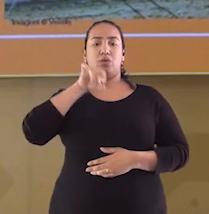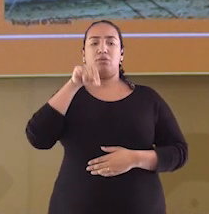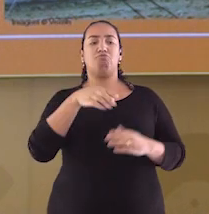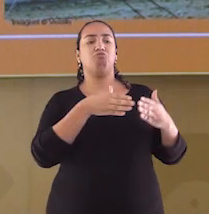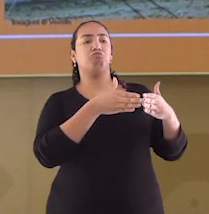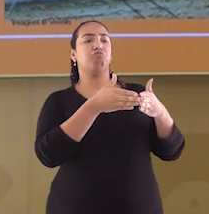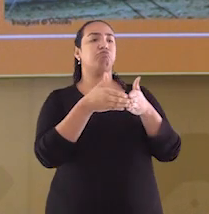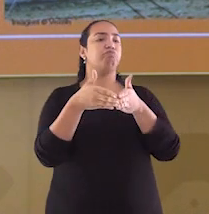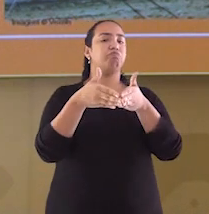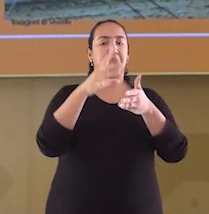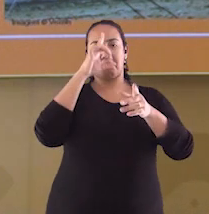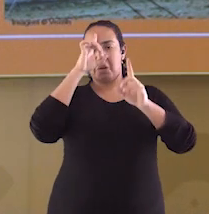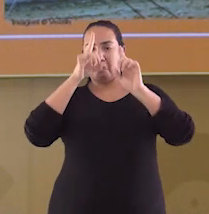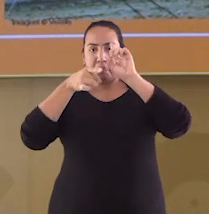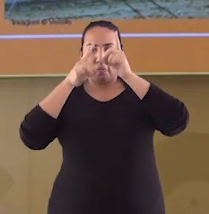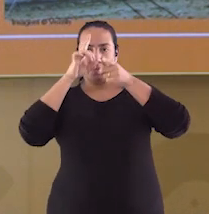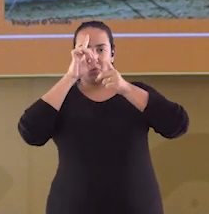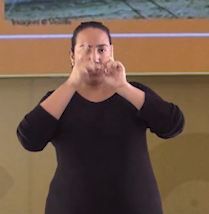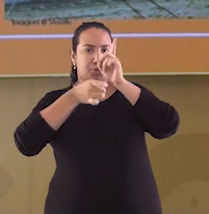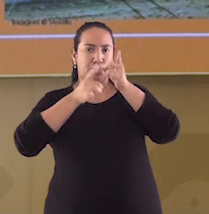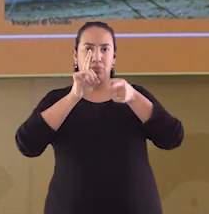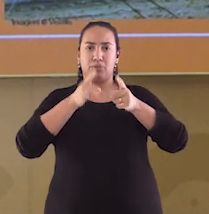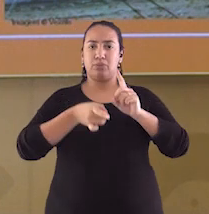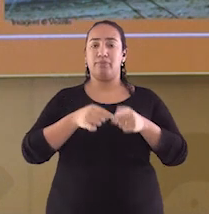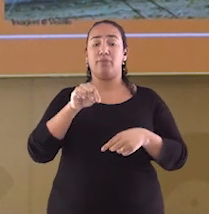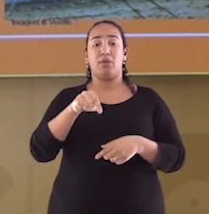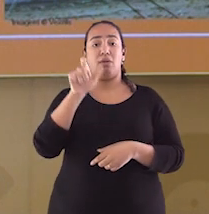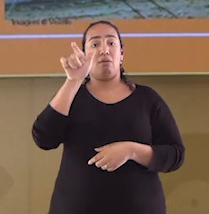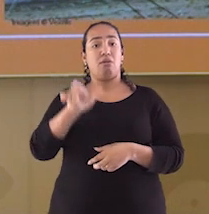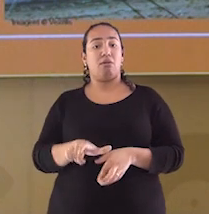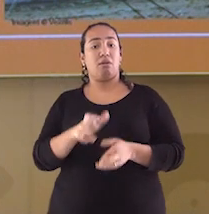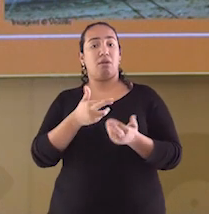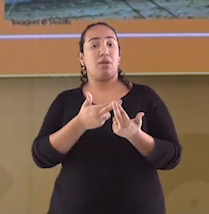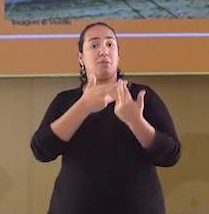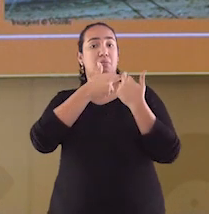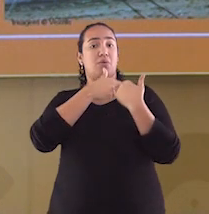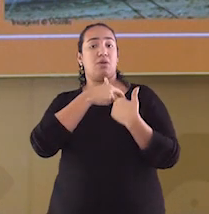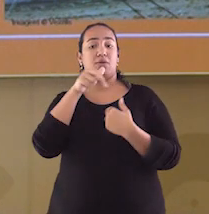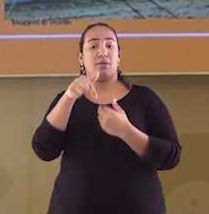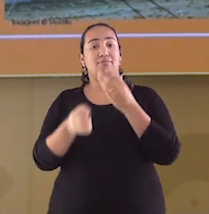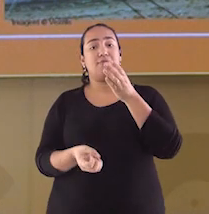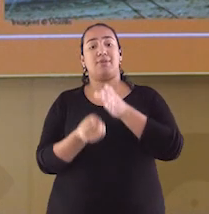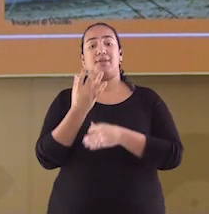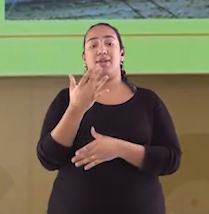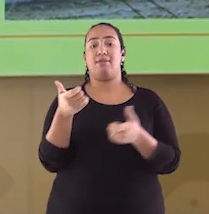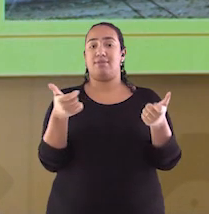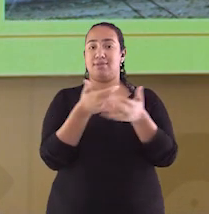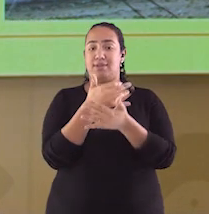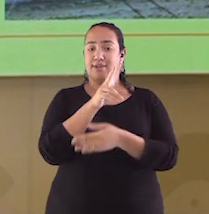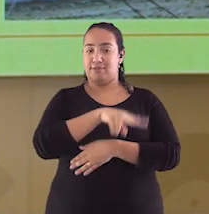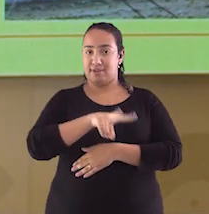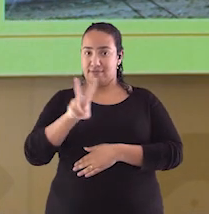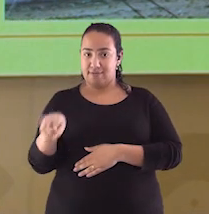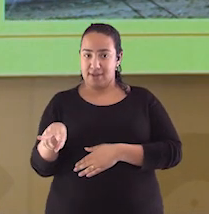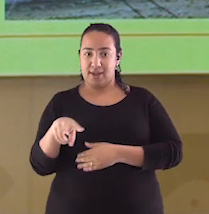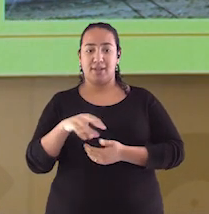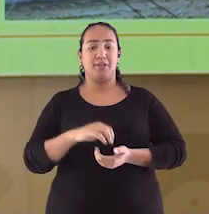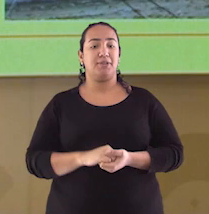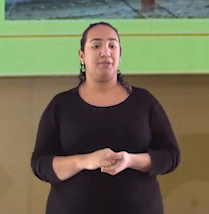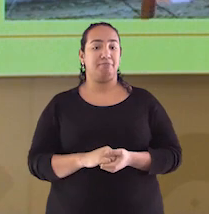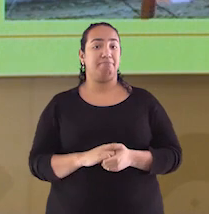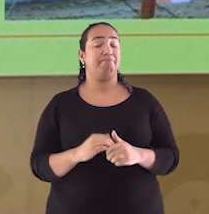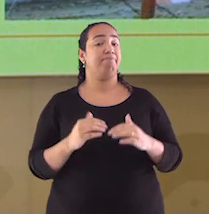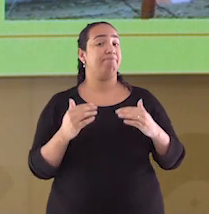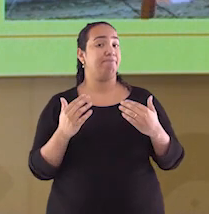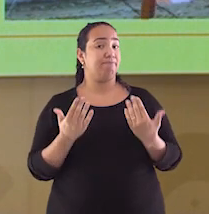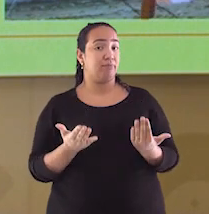dessa expedição. E como eu disse antes, foi o responsável por fundar Vila Velha. Na